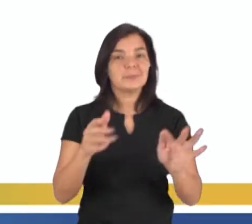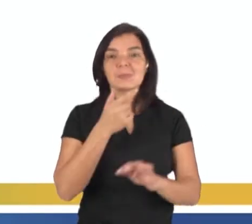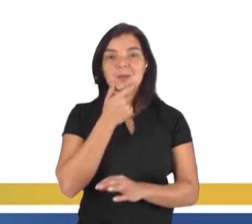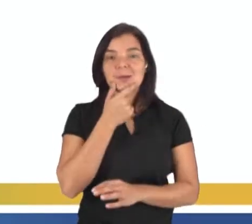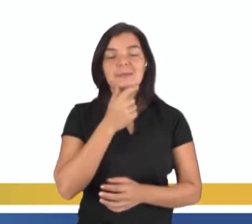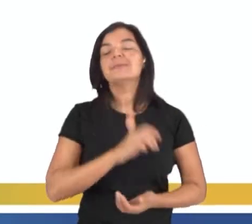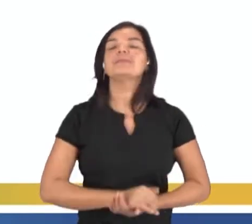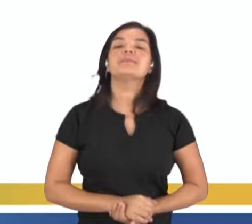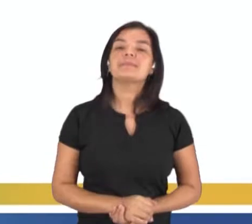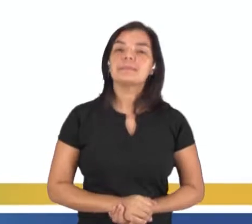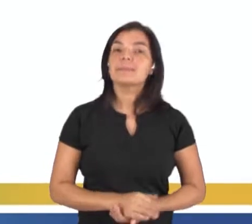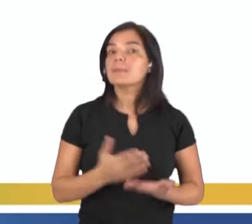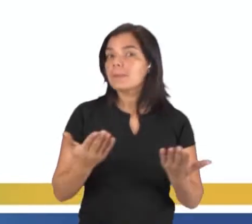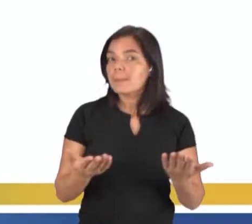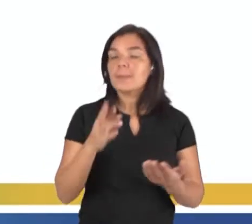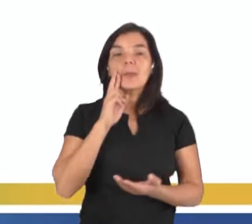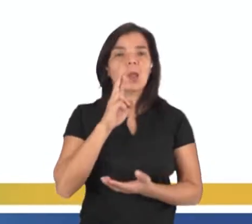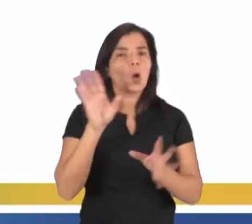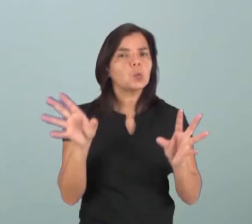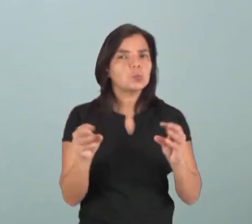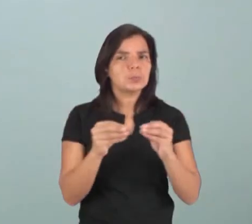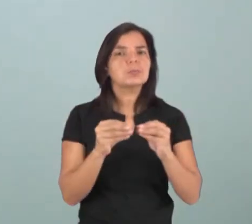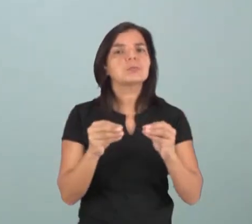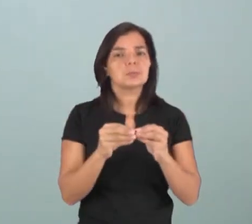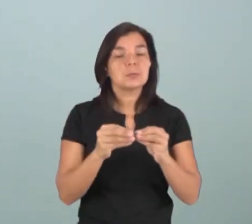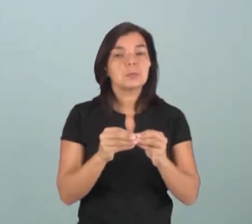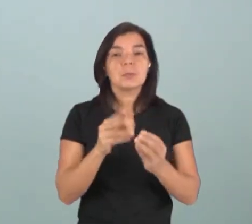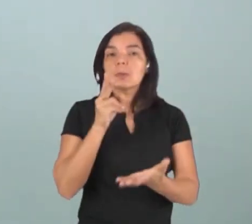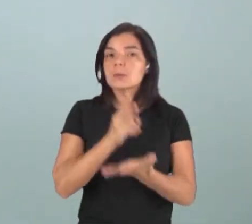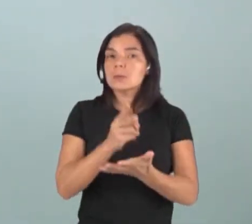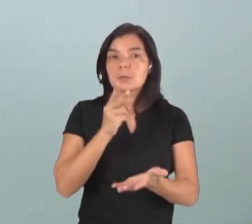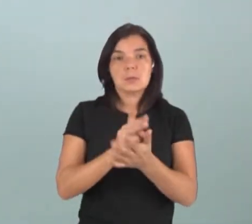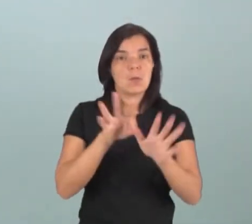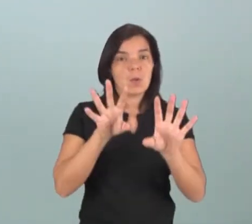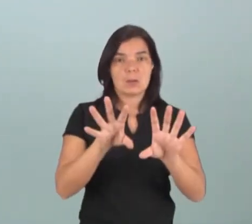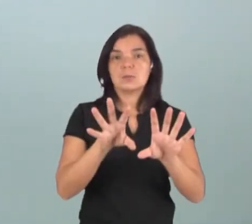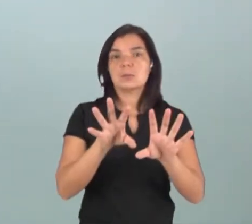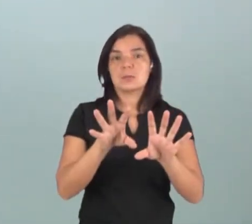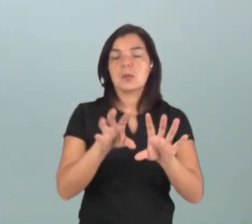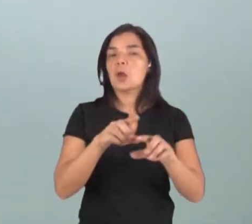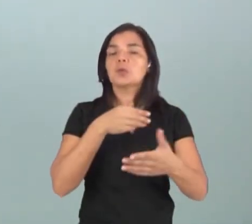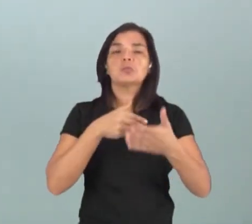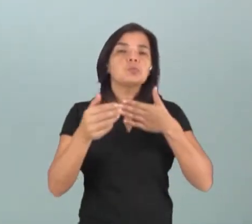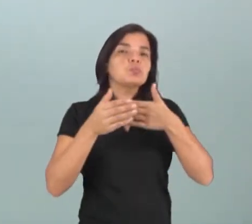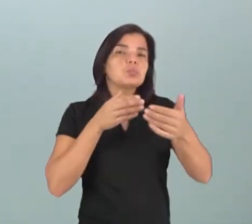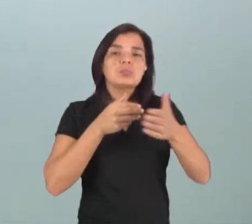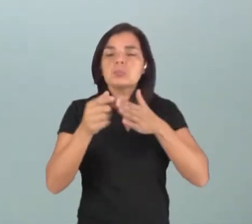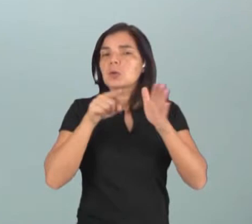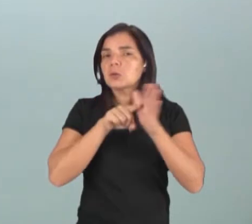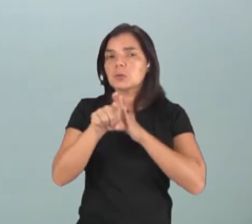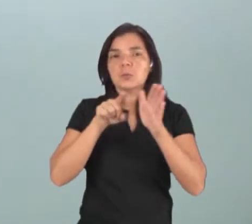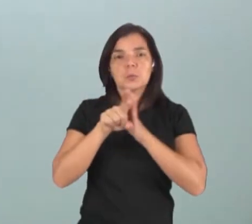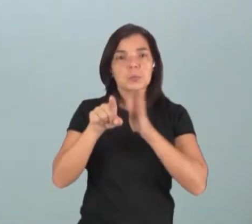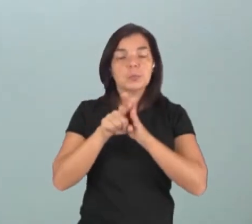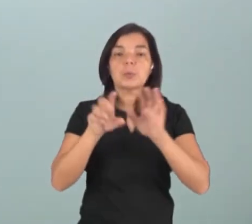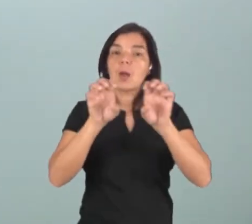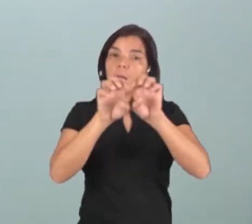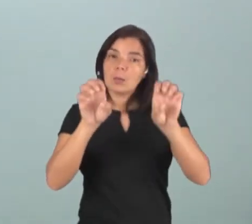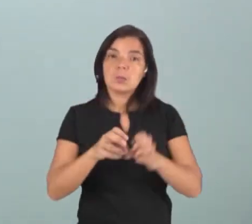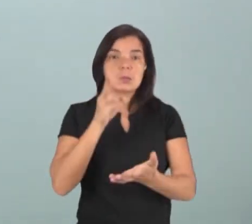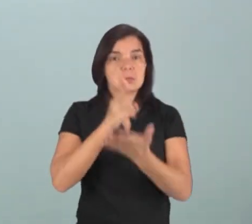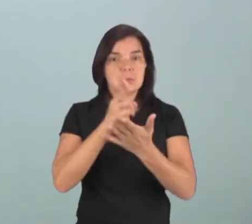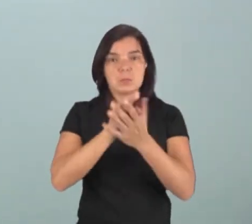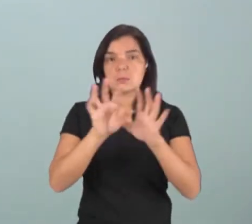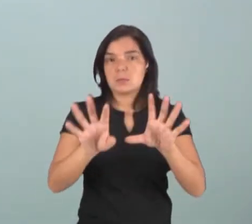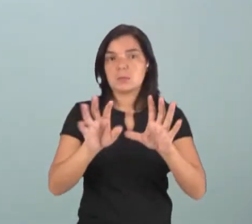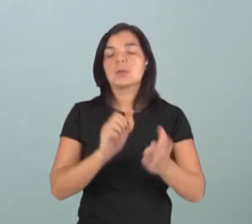Não, eu não estava. Então, a resposta curta, pessoal, vai ser sempre dessa mesma forma. Não importa o que você estiver perguntando, a estrutura vai ser